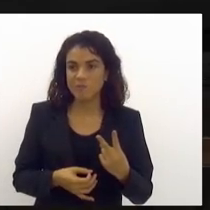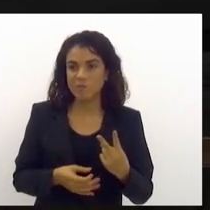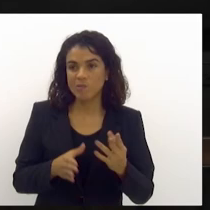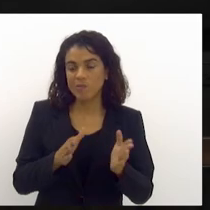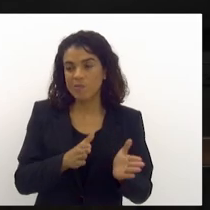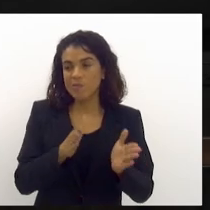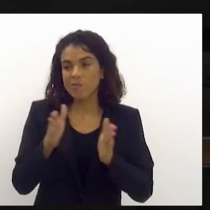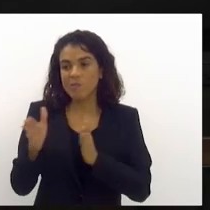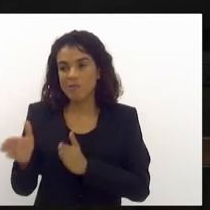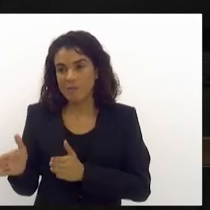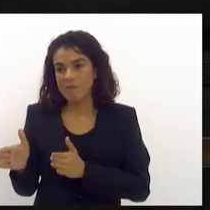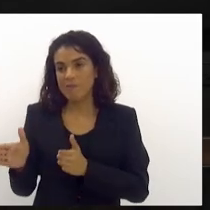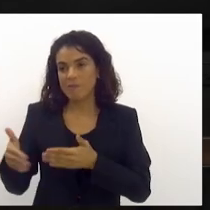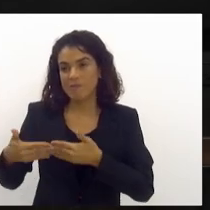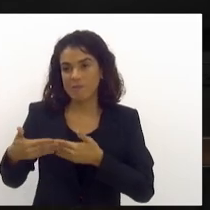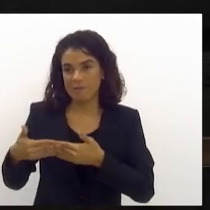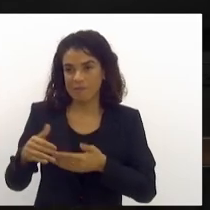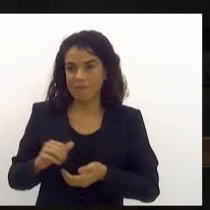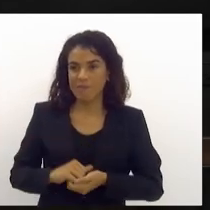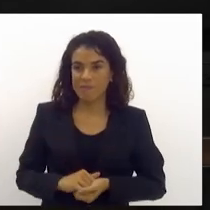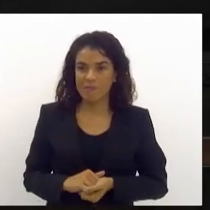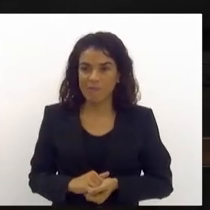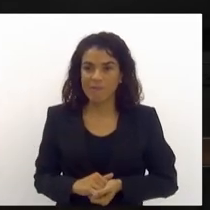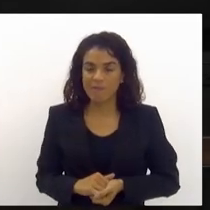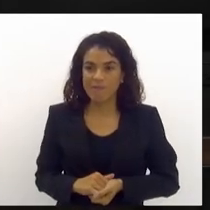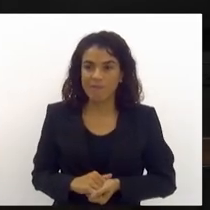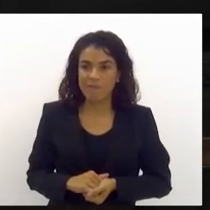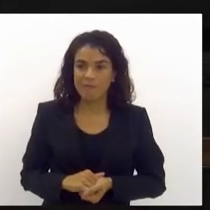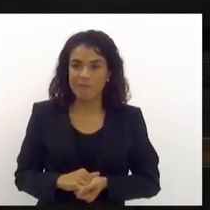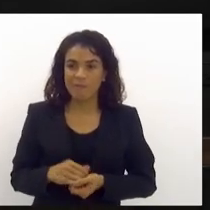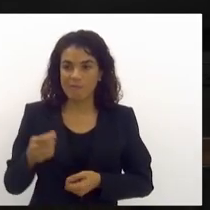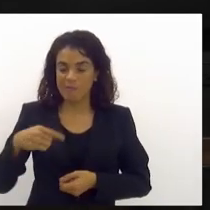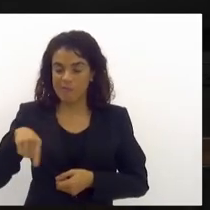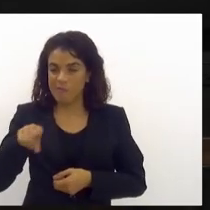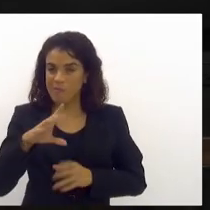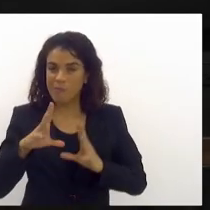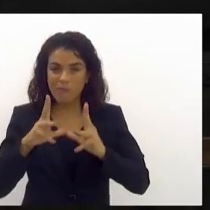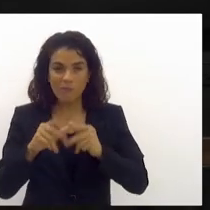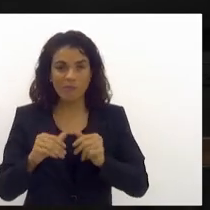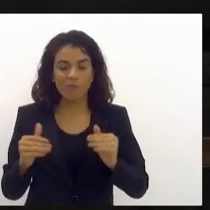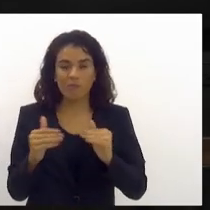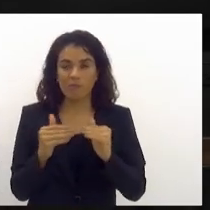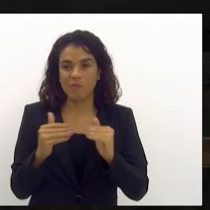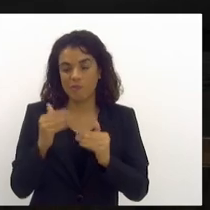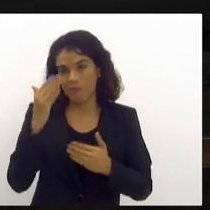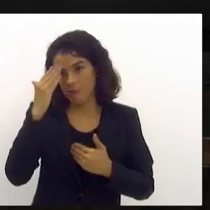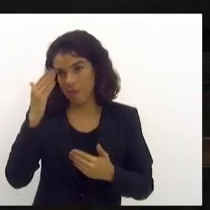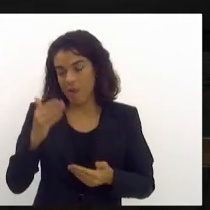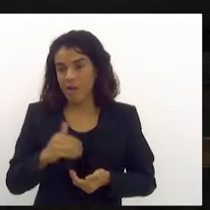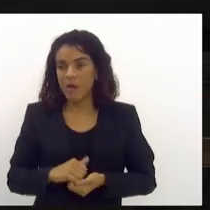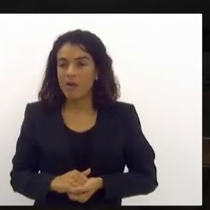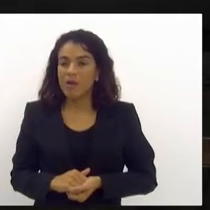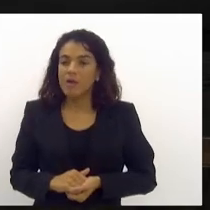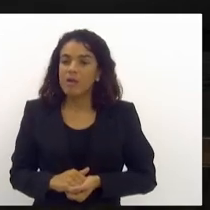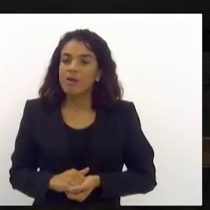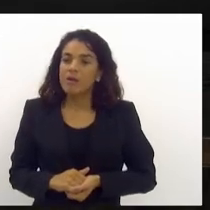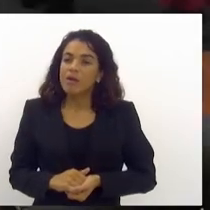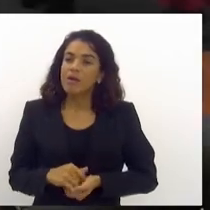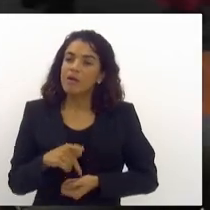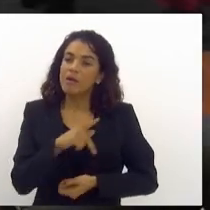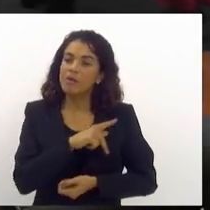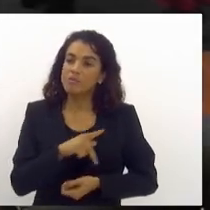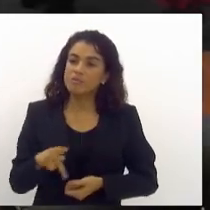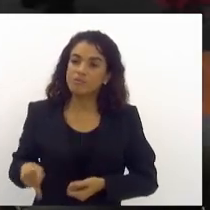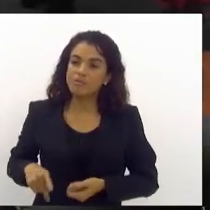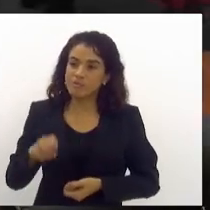final para depois das extraordinárias, por favor, todos que concordam, por favor. Muito obrigado. Presidente, pela ordem